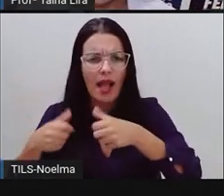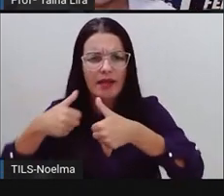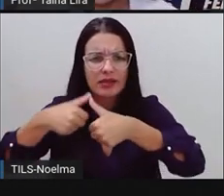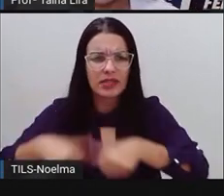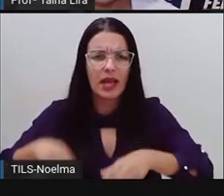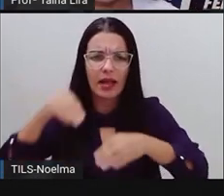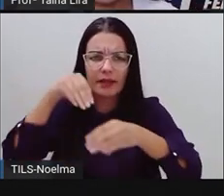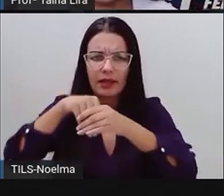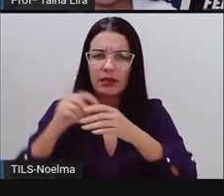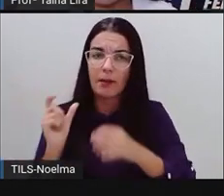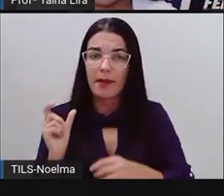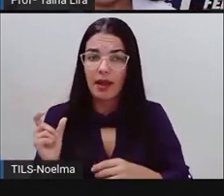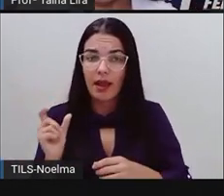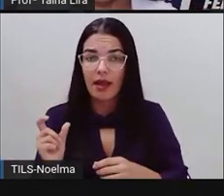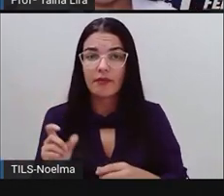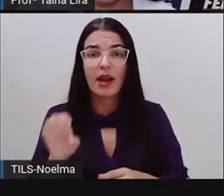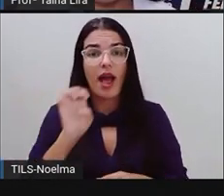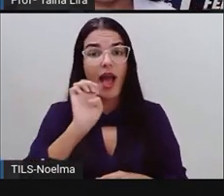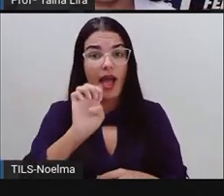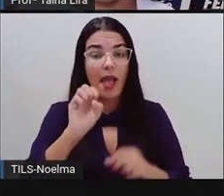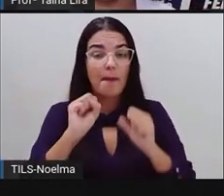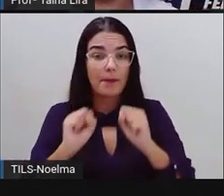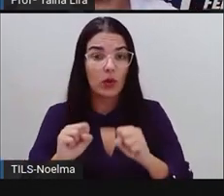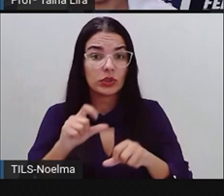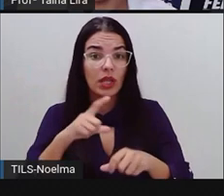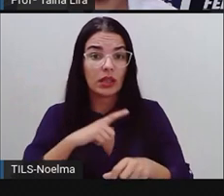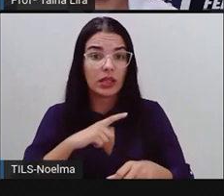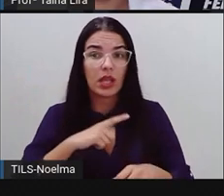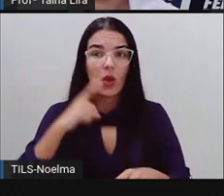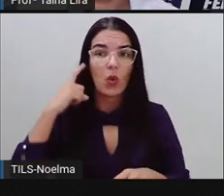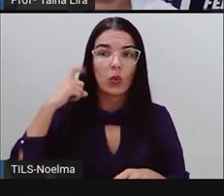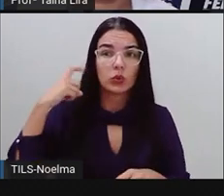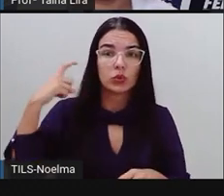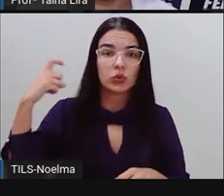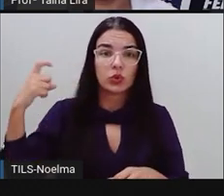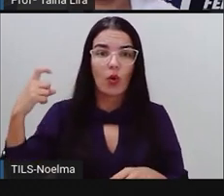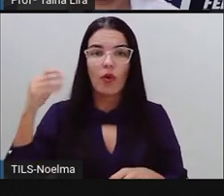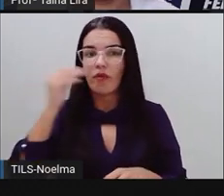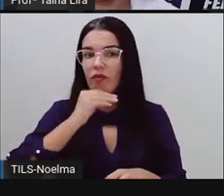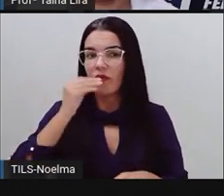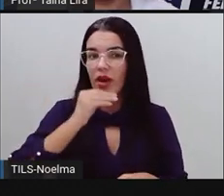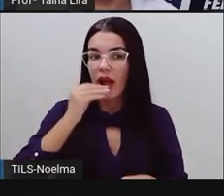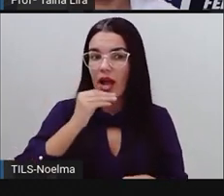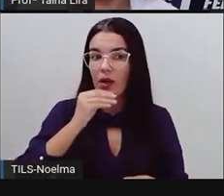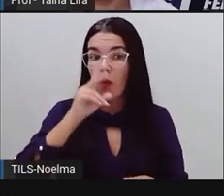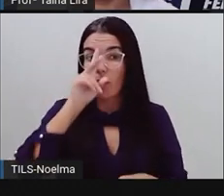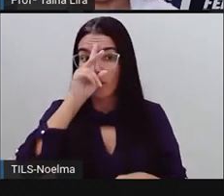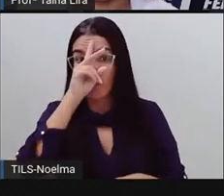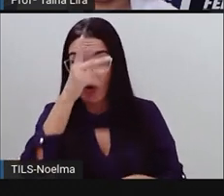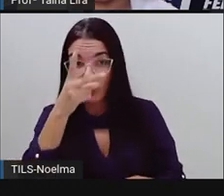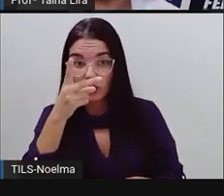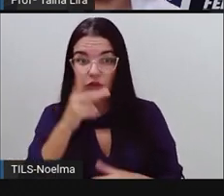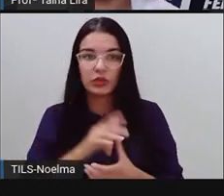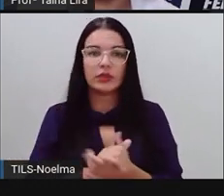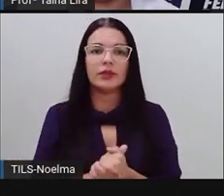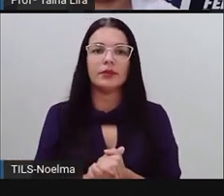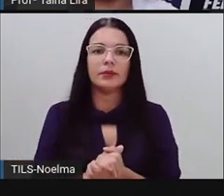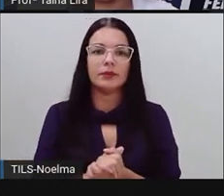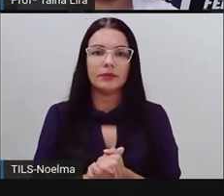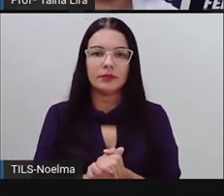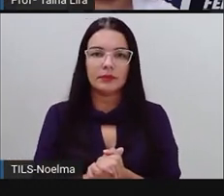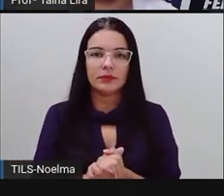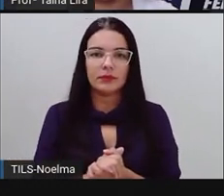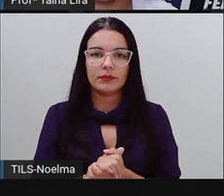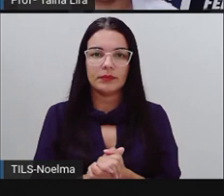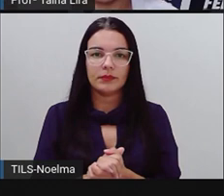palavra a letra é pode ter são forte ou fraco se ela tiver o som é fraco ela vai